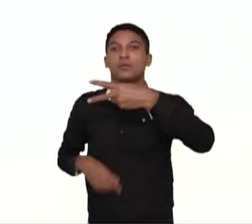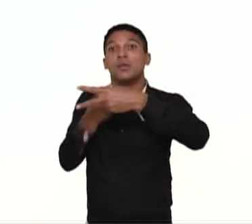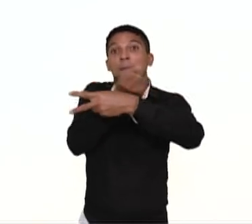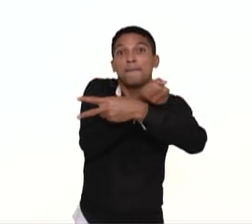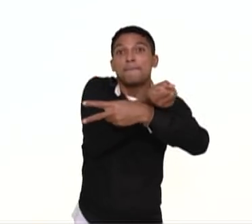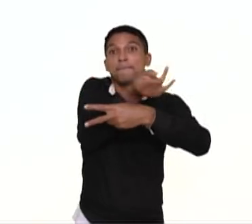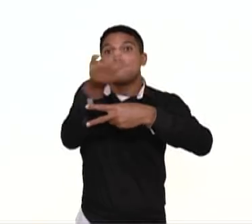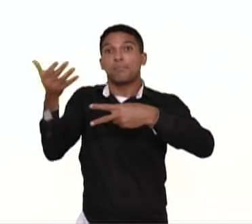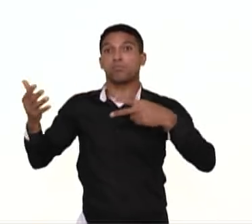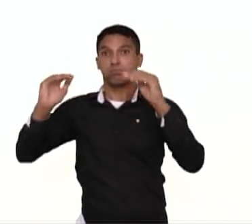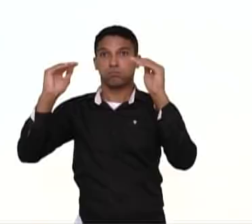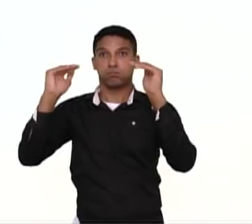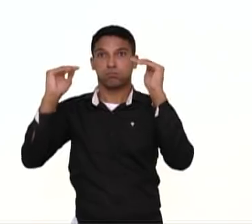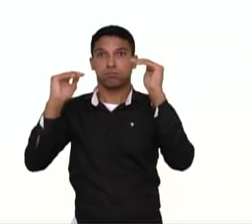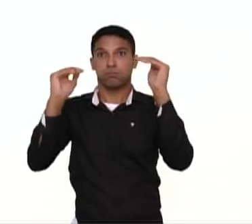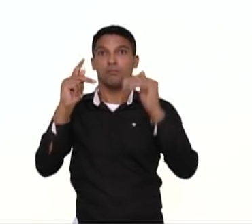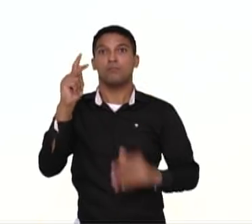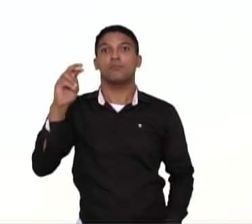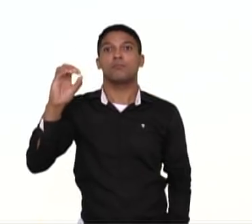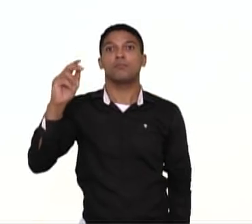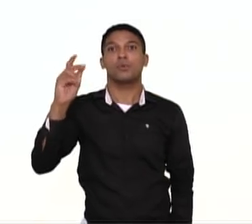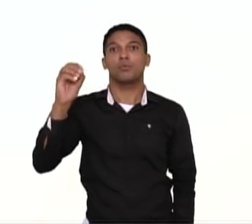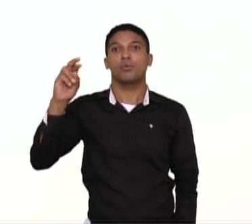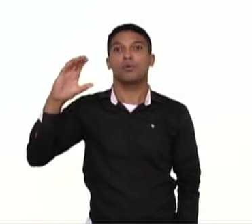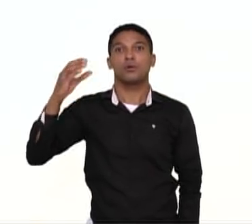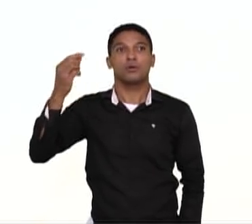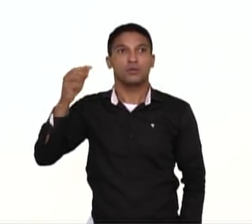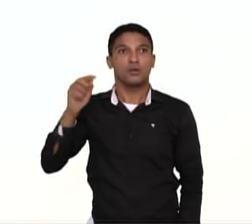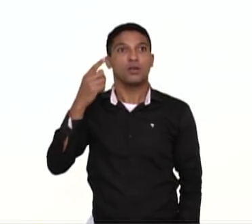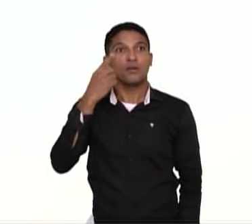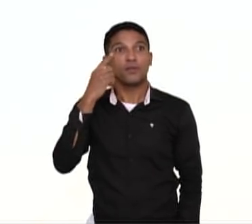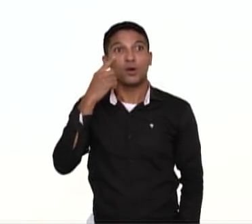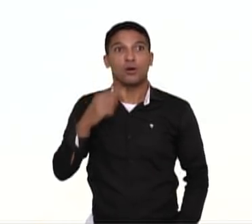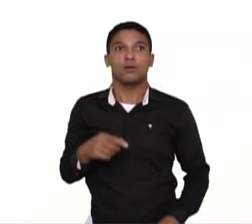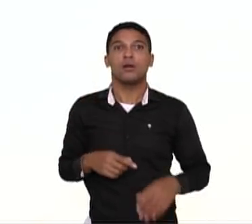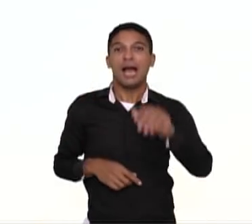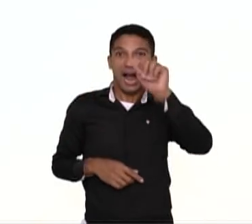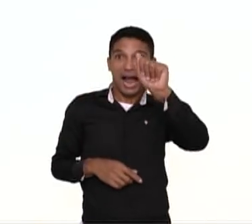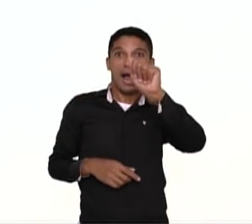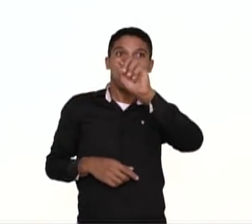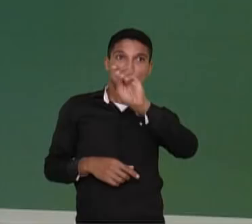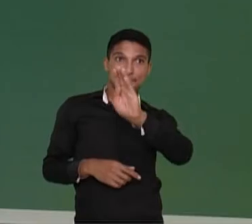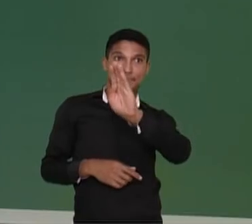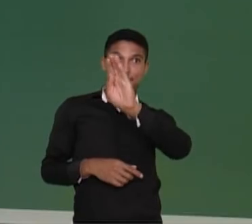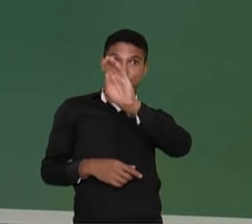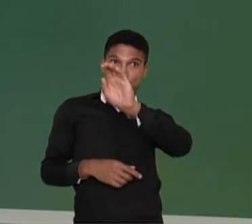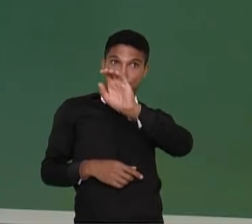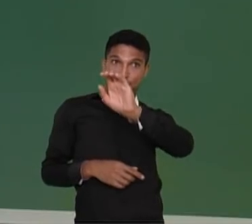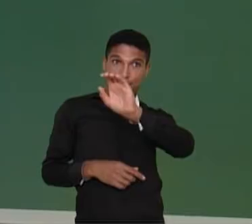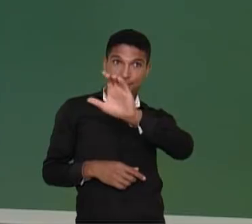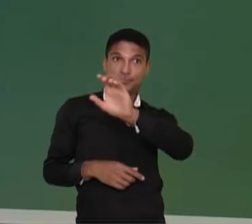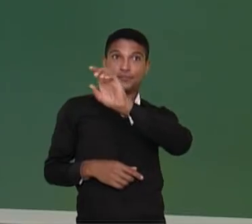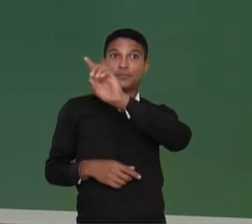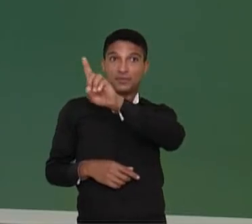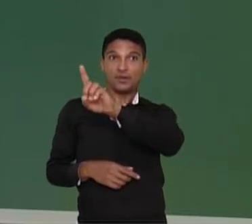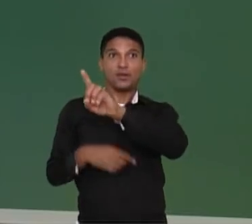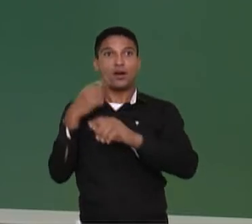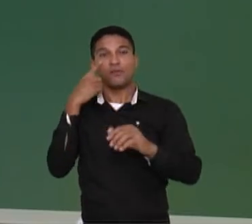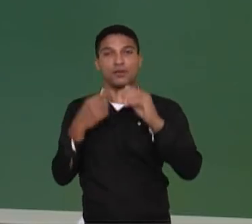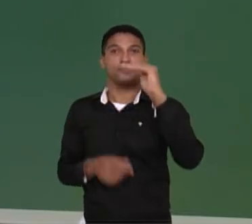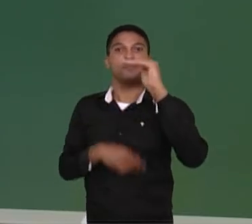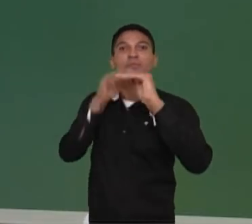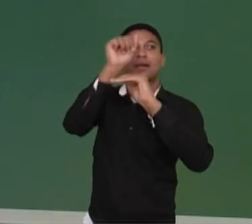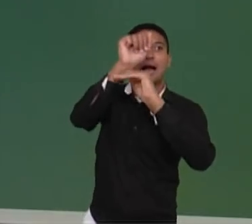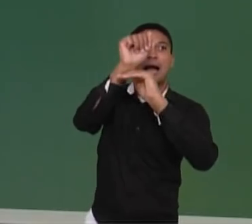nulos significa, forma nessa ordem uma proporção, quando A está para B, assim